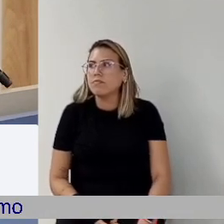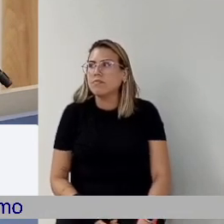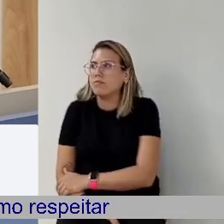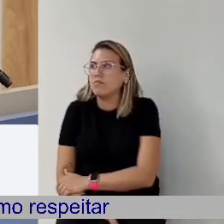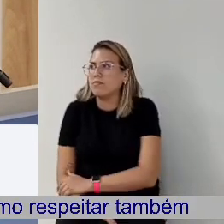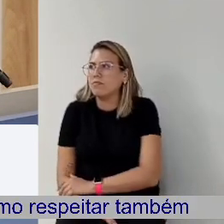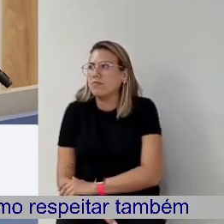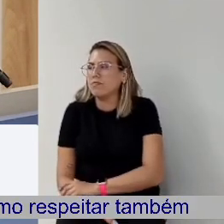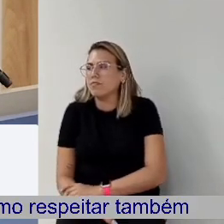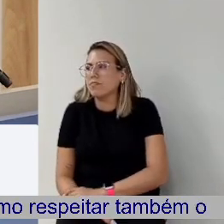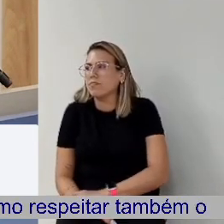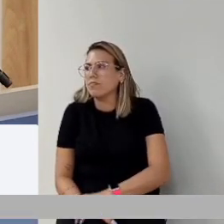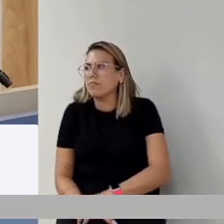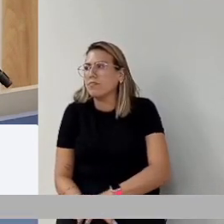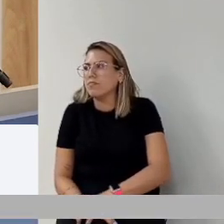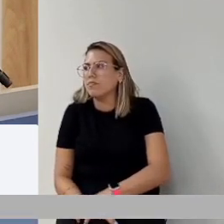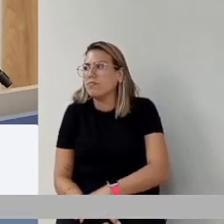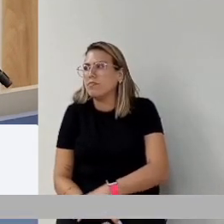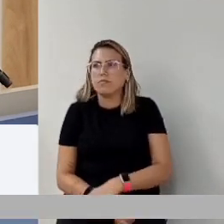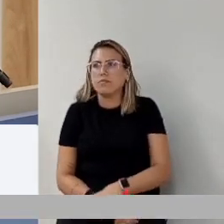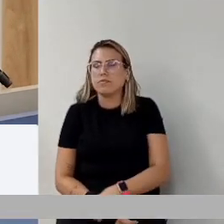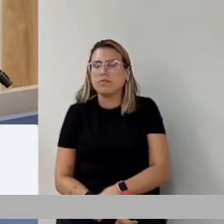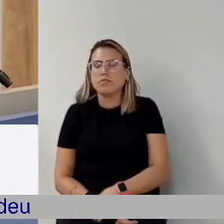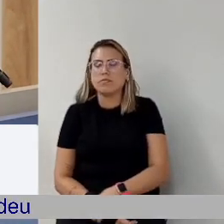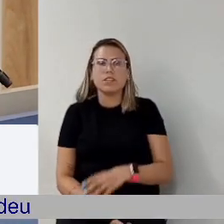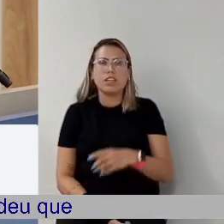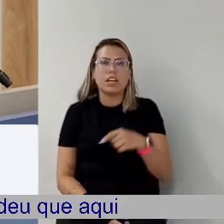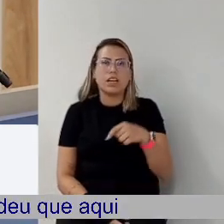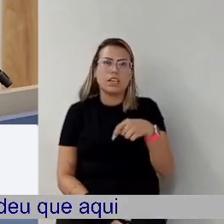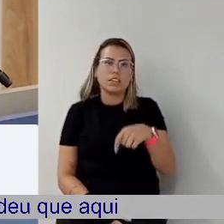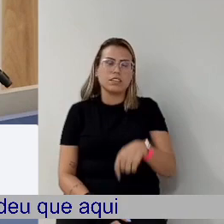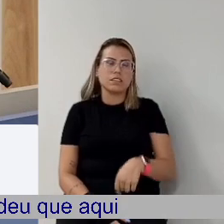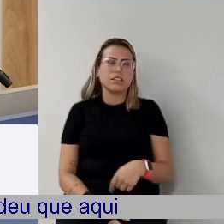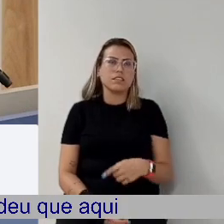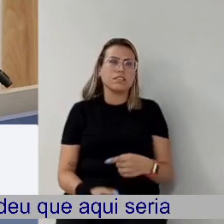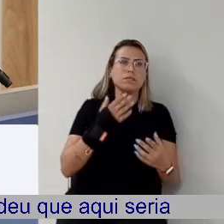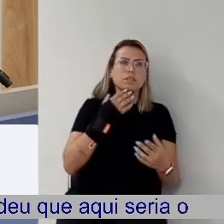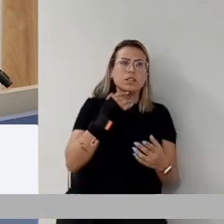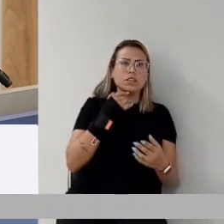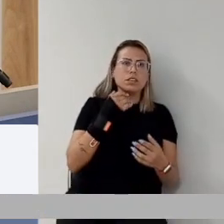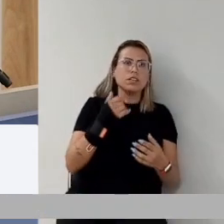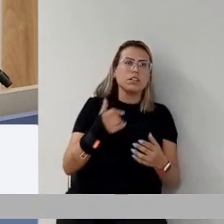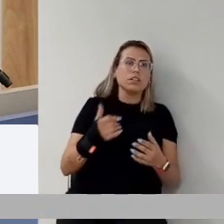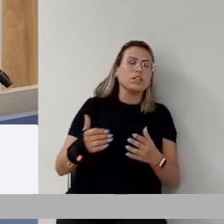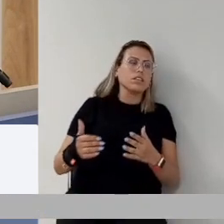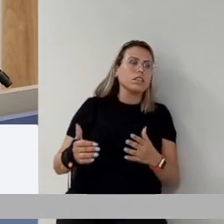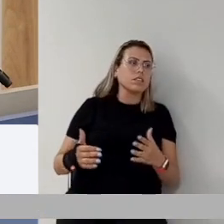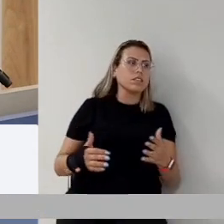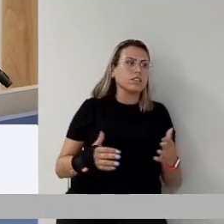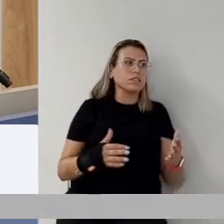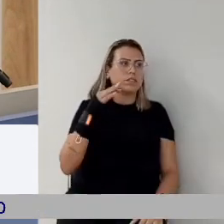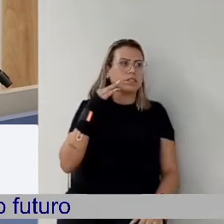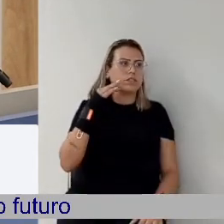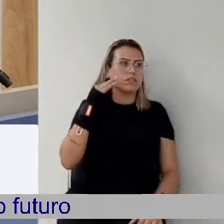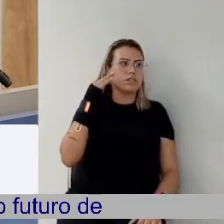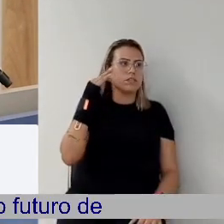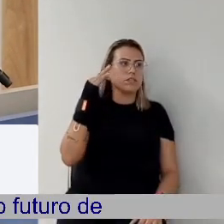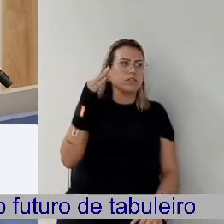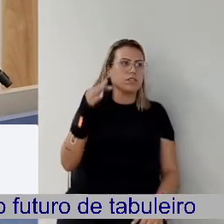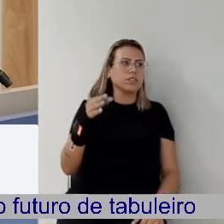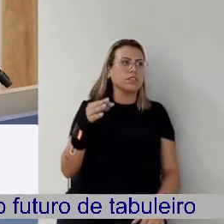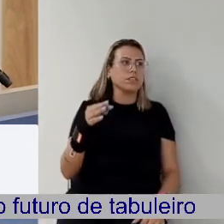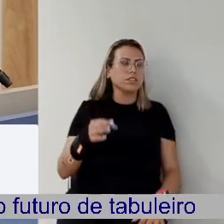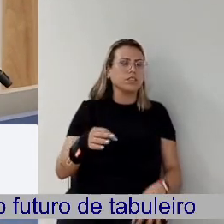também o nosso amigo Roberto papagaio que entendeu que aqui seria o caminho mais interessante para o futuro de tabuleiro